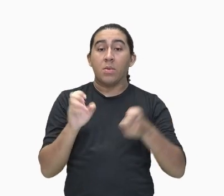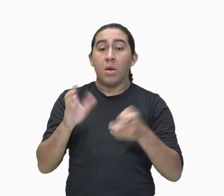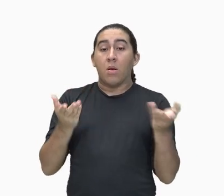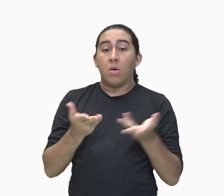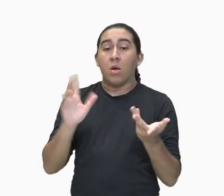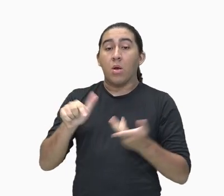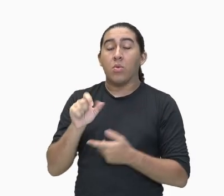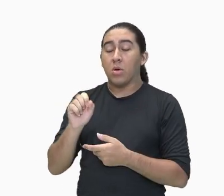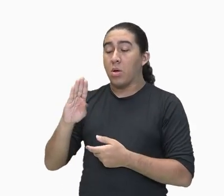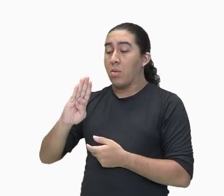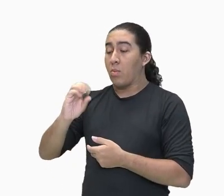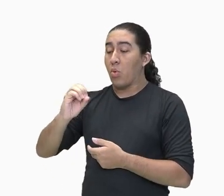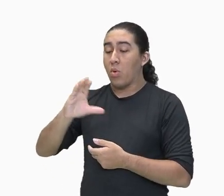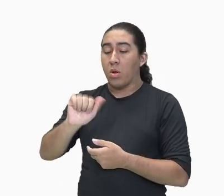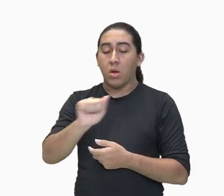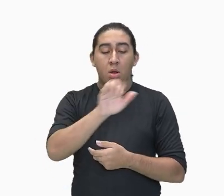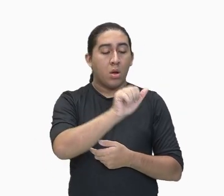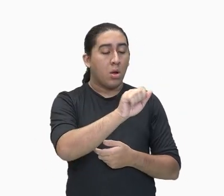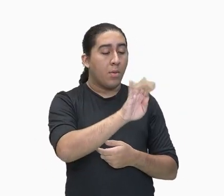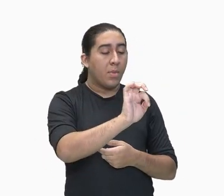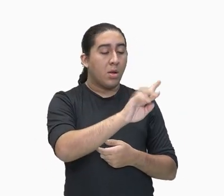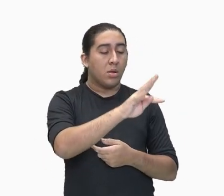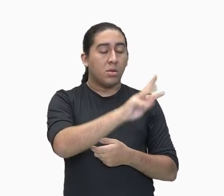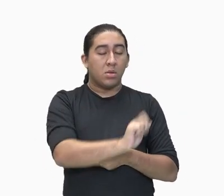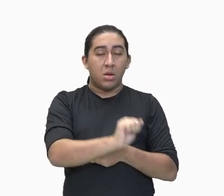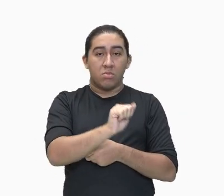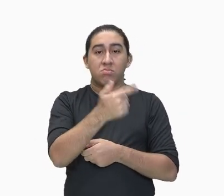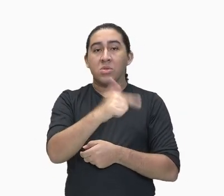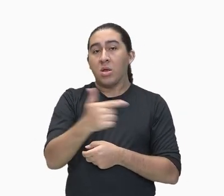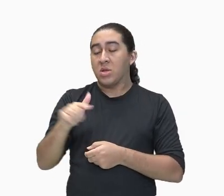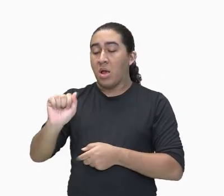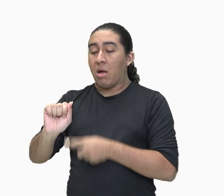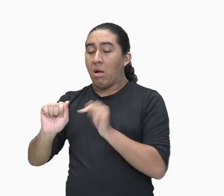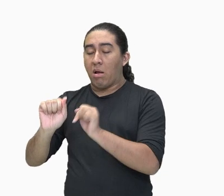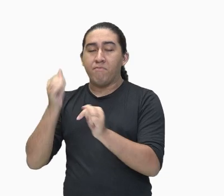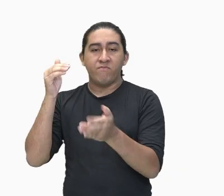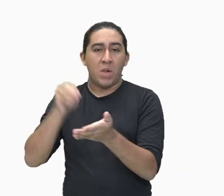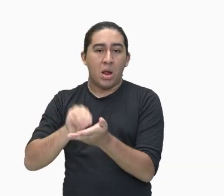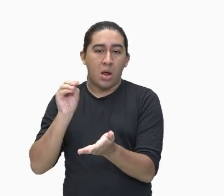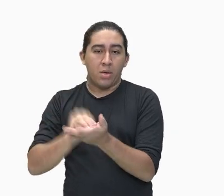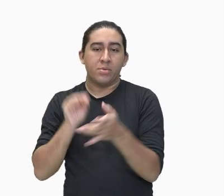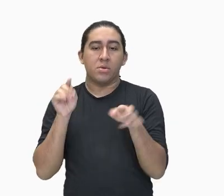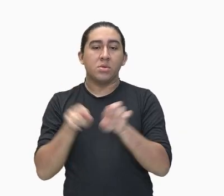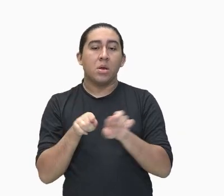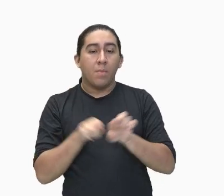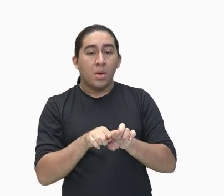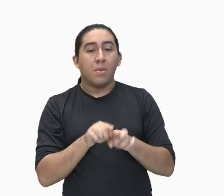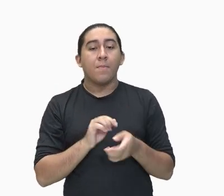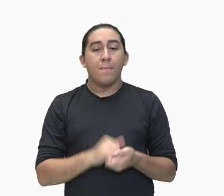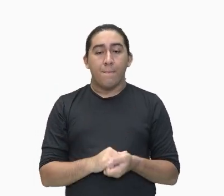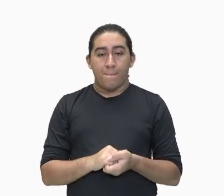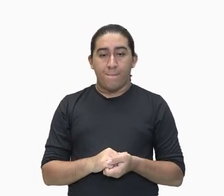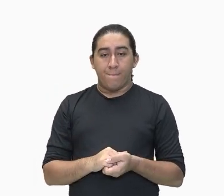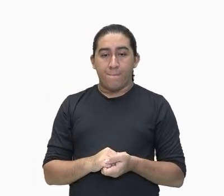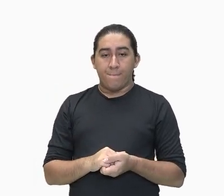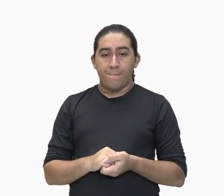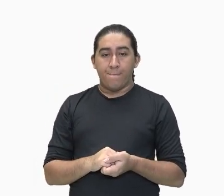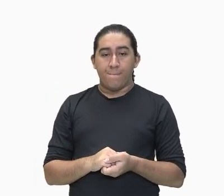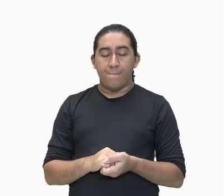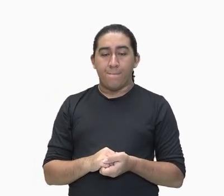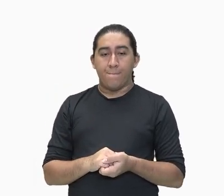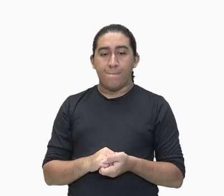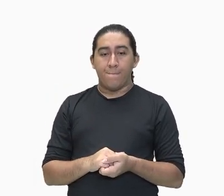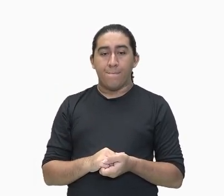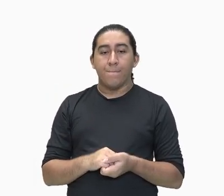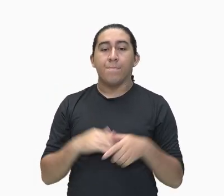boqui, né? E veja que não tem o A lá em boca, mas acrescentou o Q e o I,